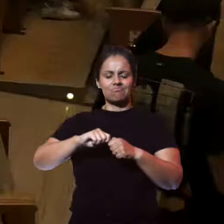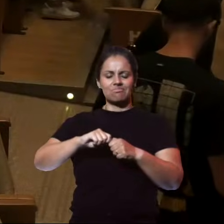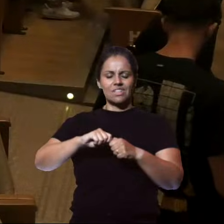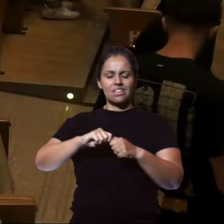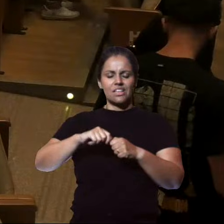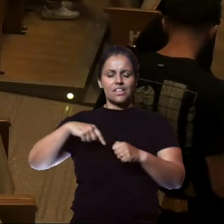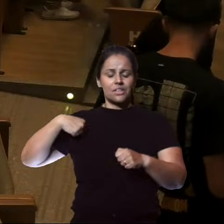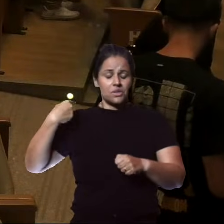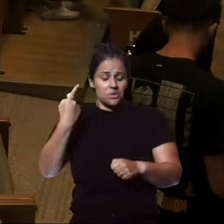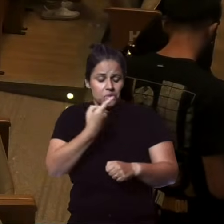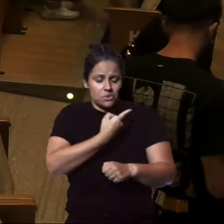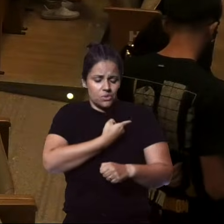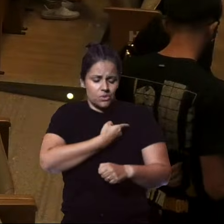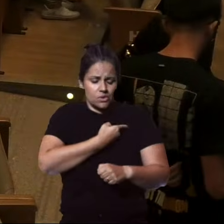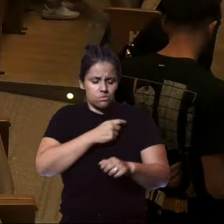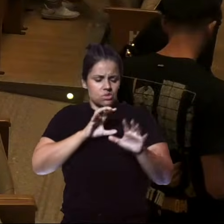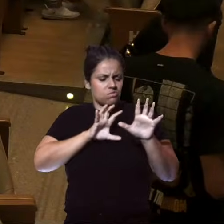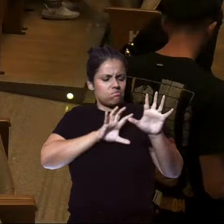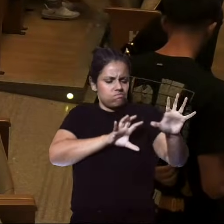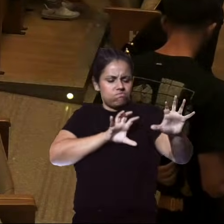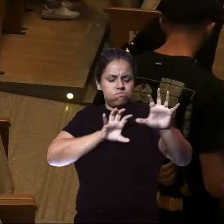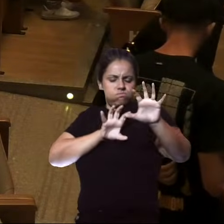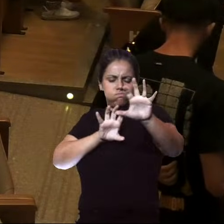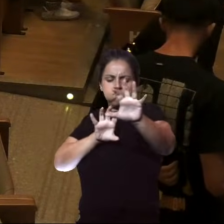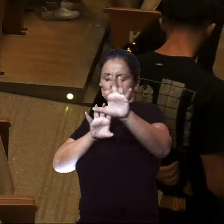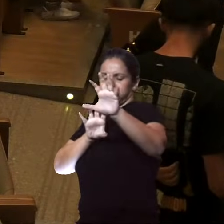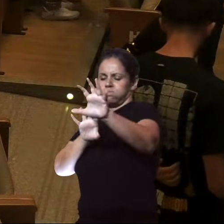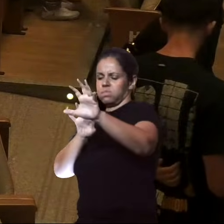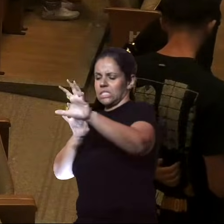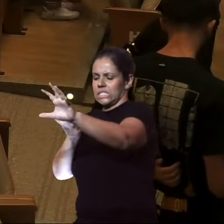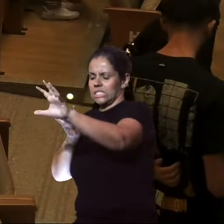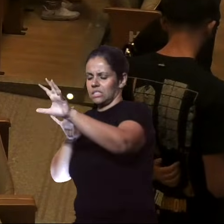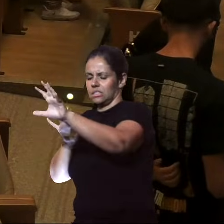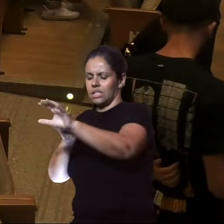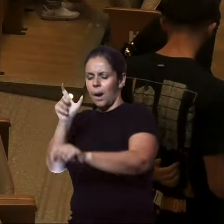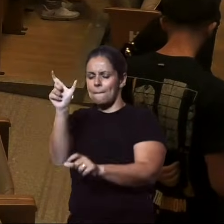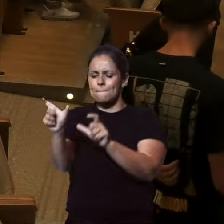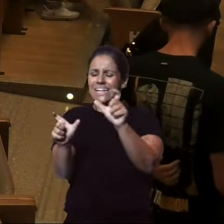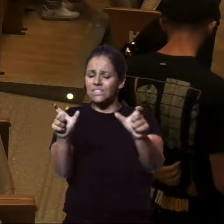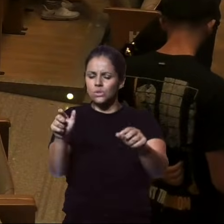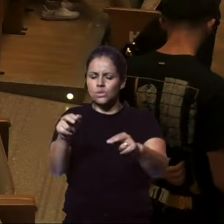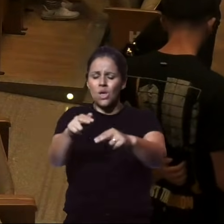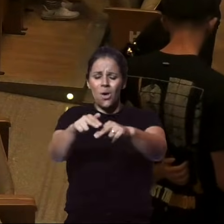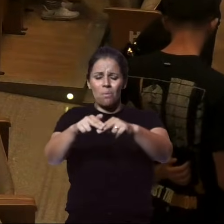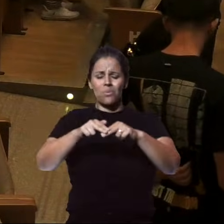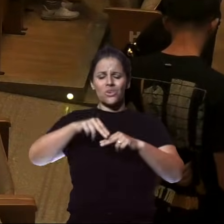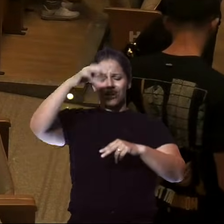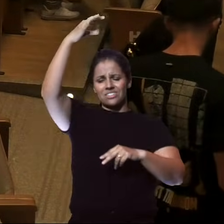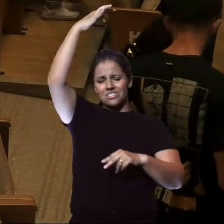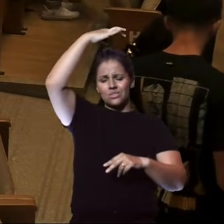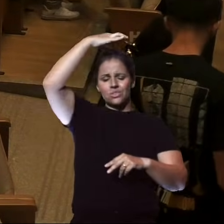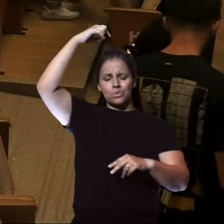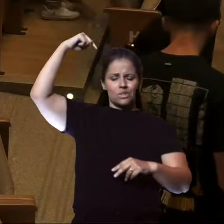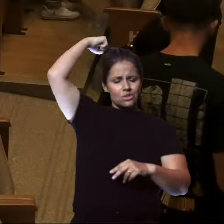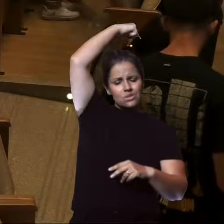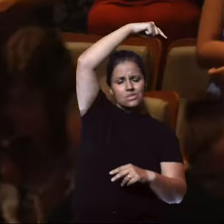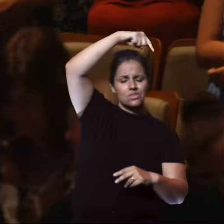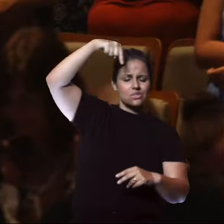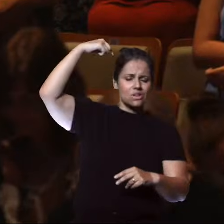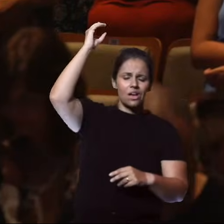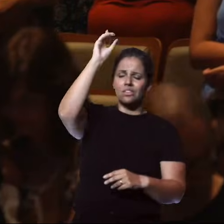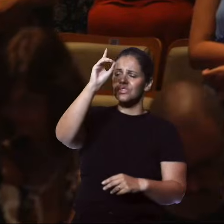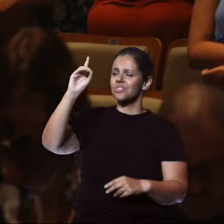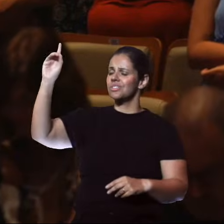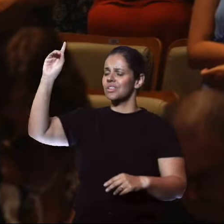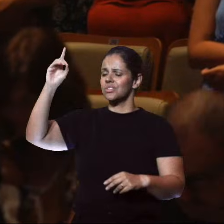gente, ministrando ao nosso redor, em pessoas que estiverem perto do teu amor e da tua vida, e que juntos possamos viver